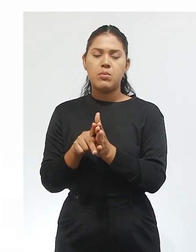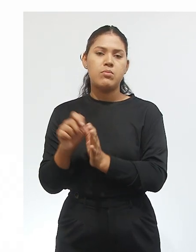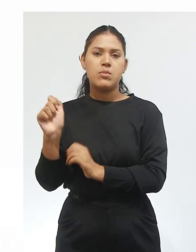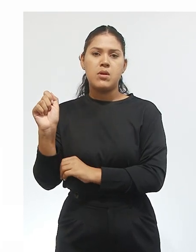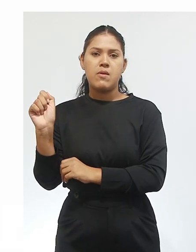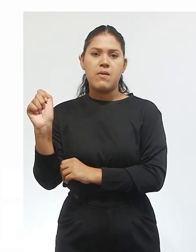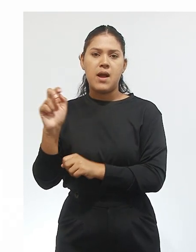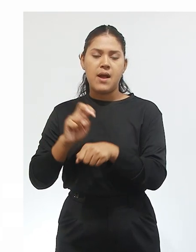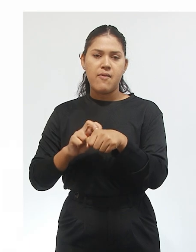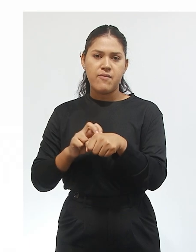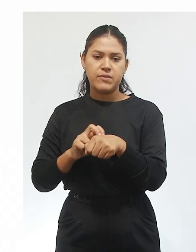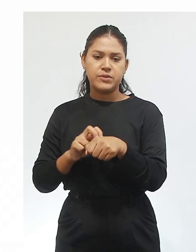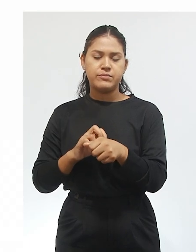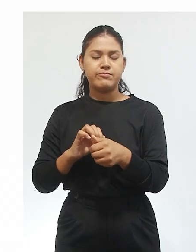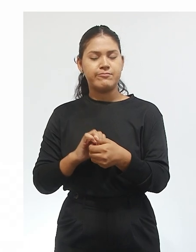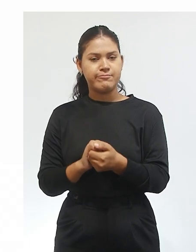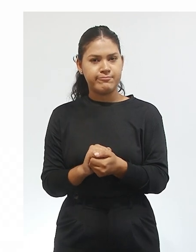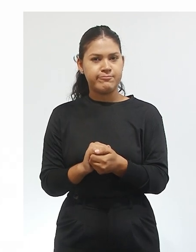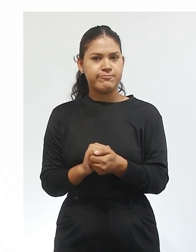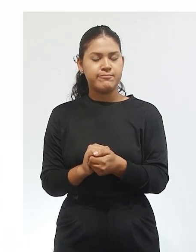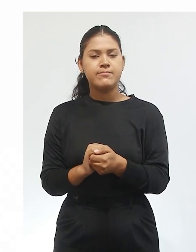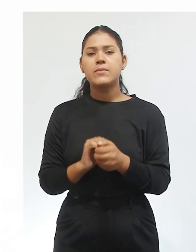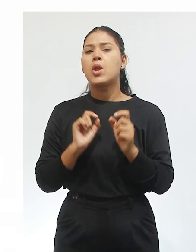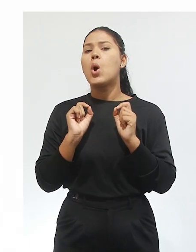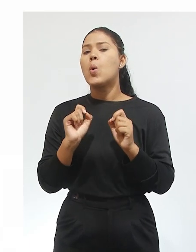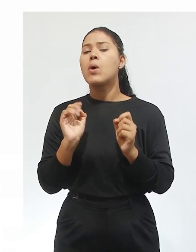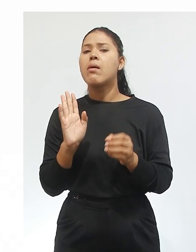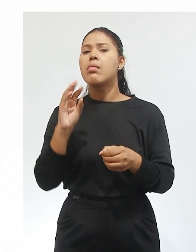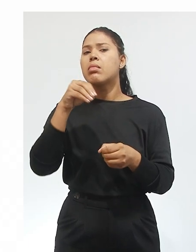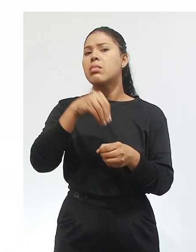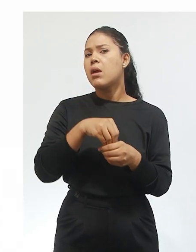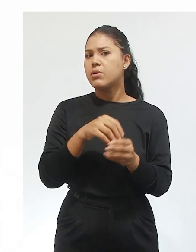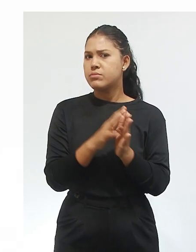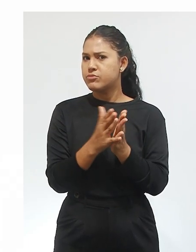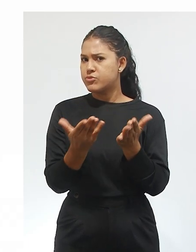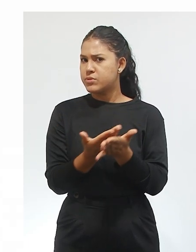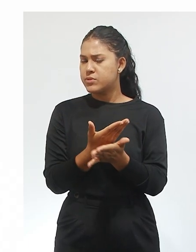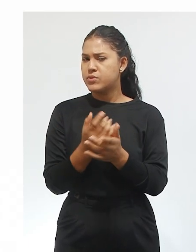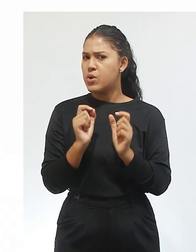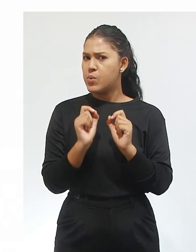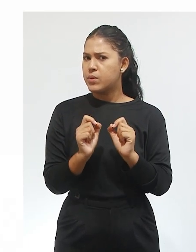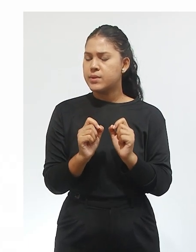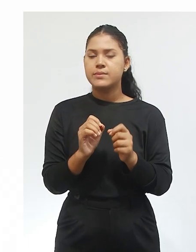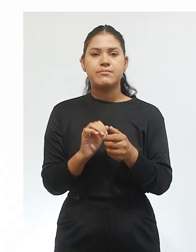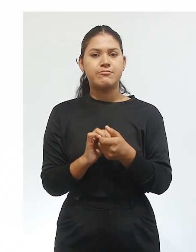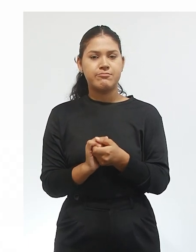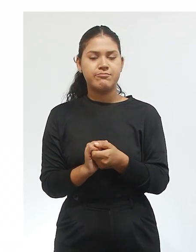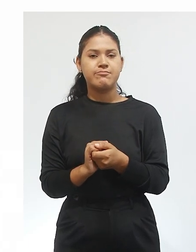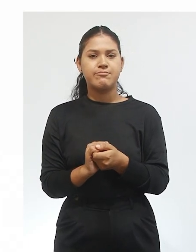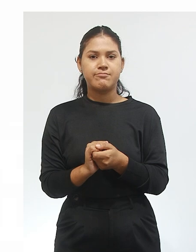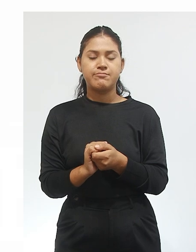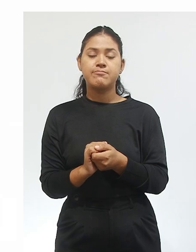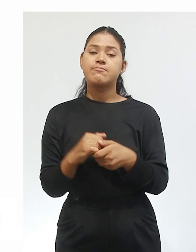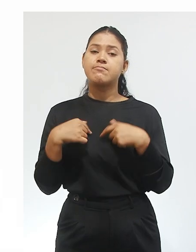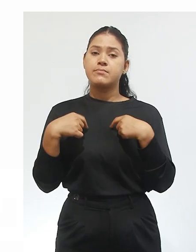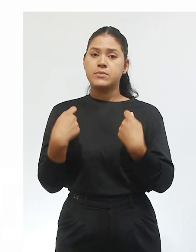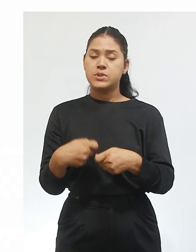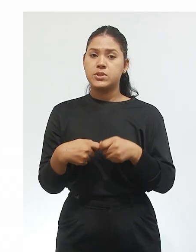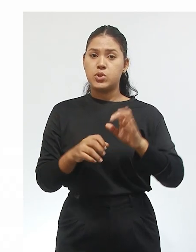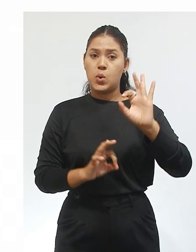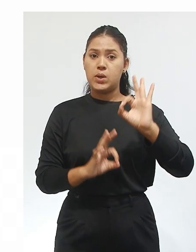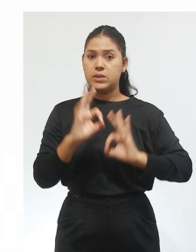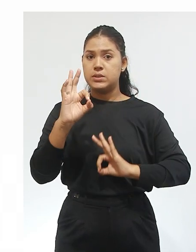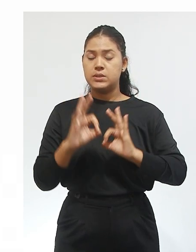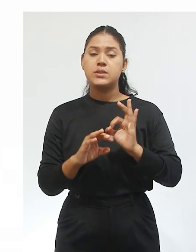formalidades intrínsecas, ou seja, que seria mais ou menos dentro do livro, né? Eles devem ser o quê? Escriturados em